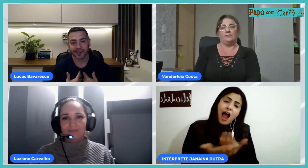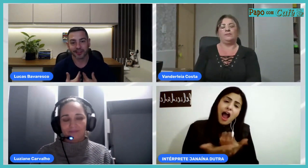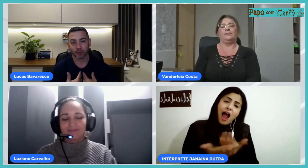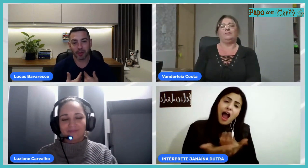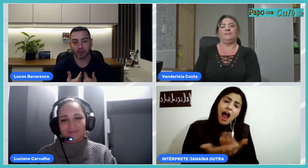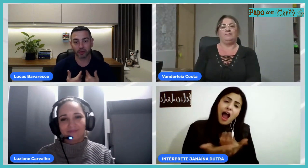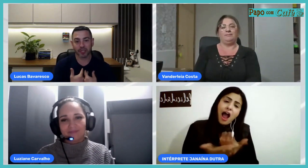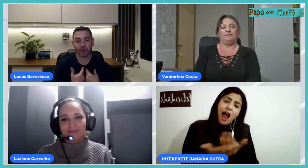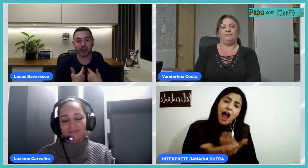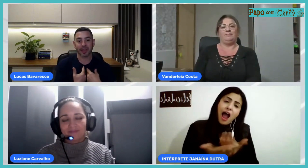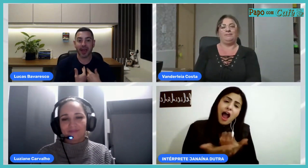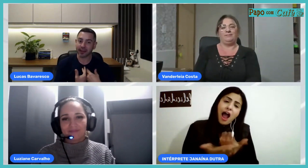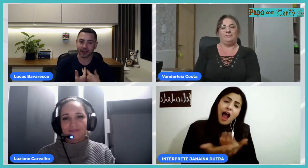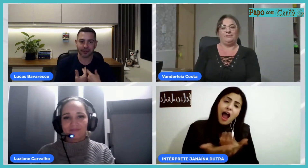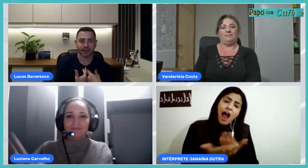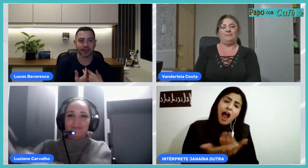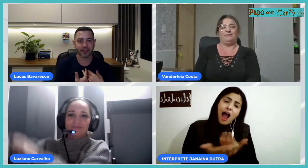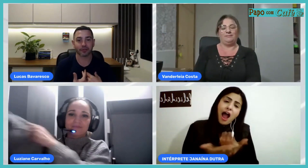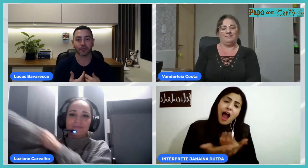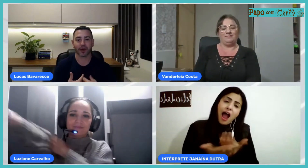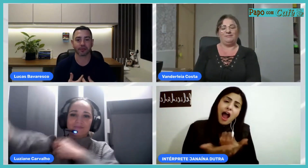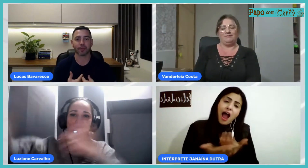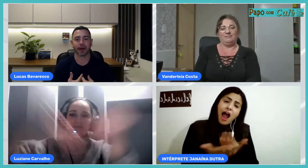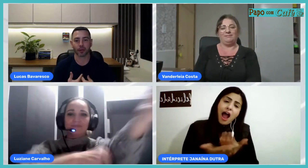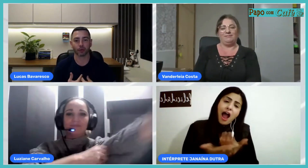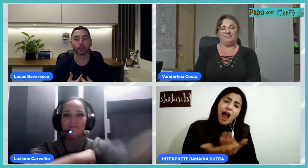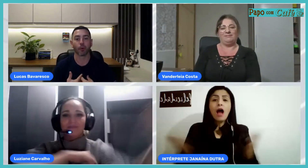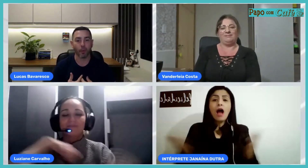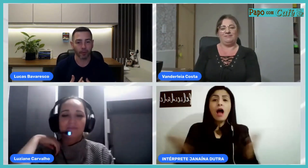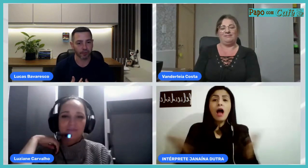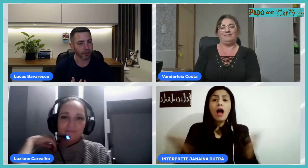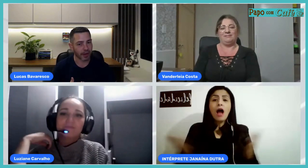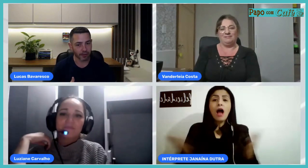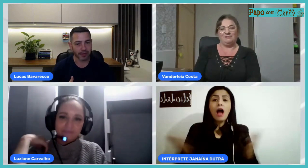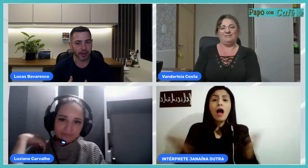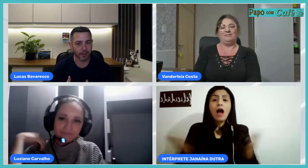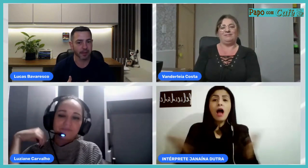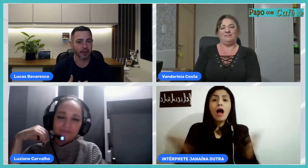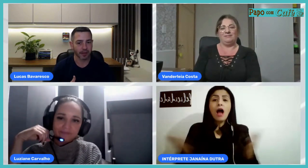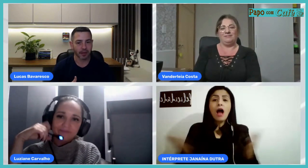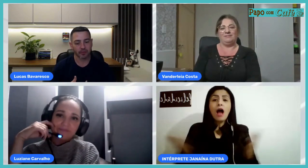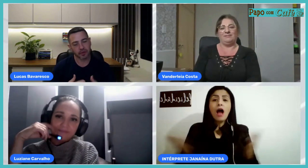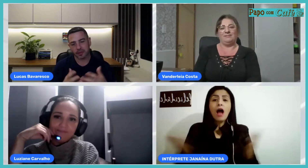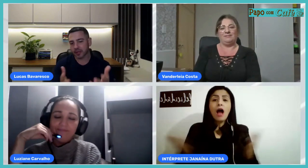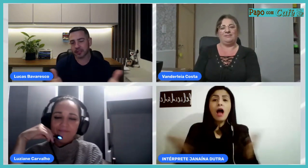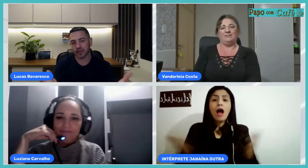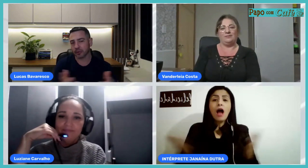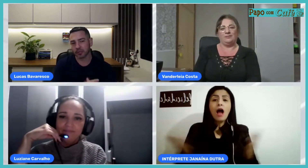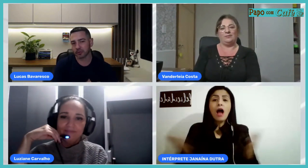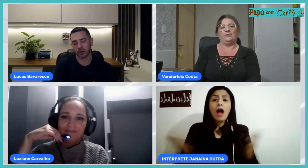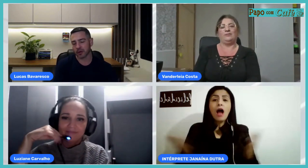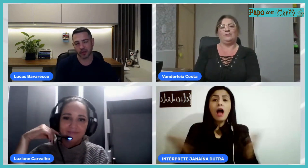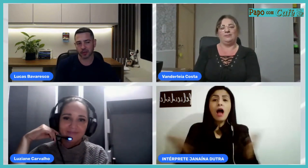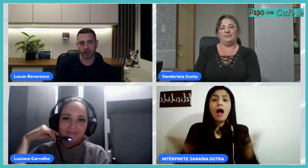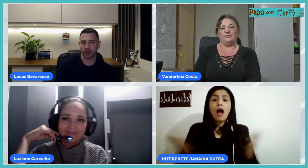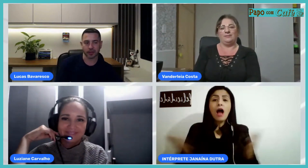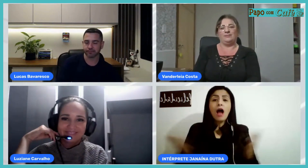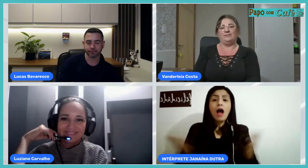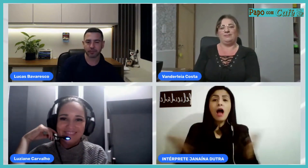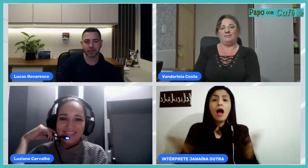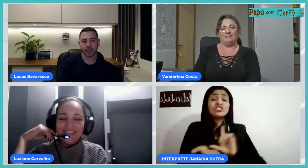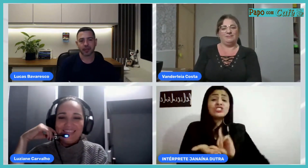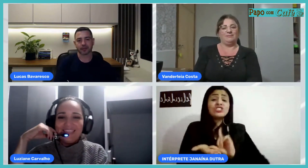né? De uma evolução interna. E isso faz parte do bom profissional, sabe? E vocês trazendo isso, nossa,